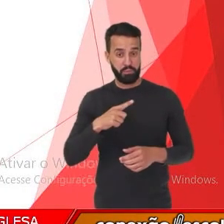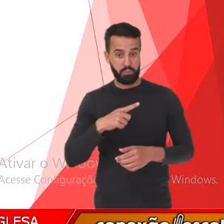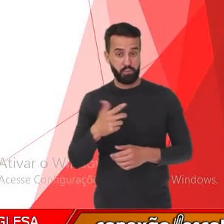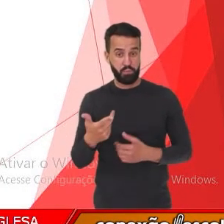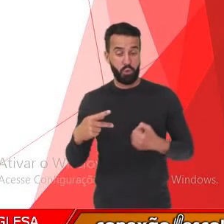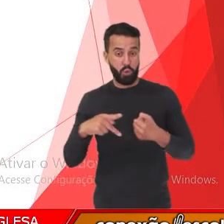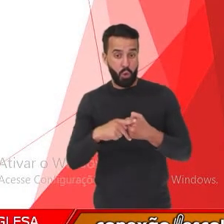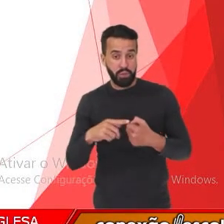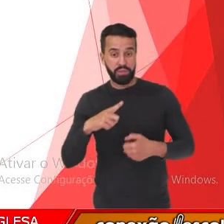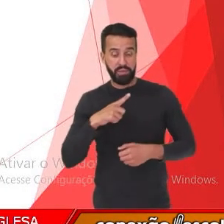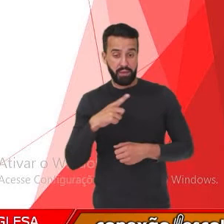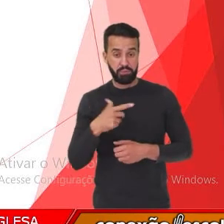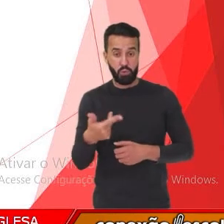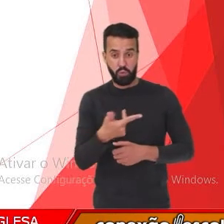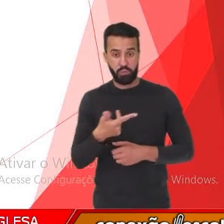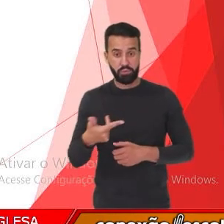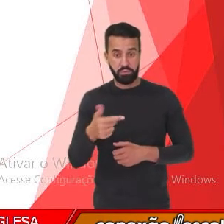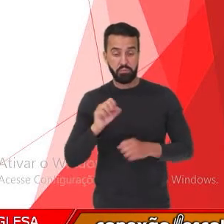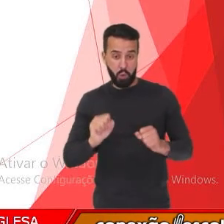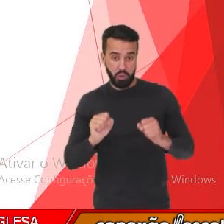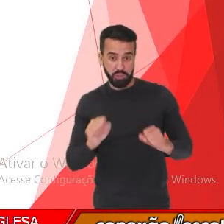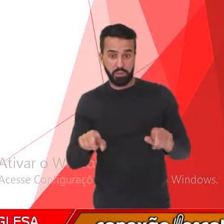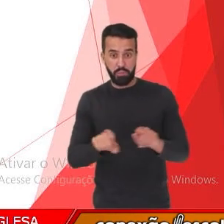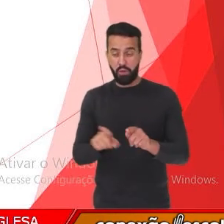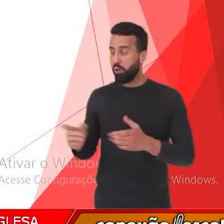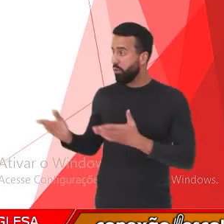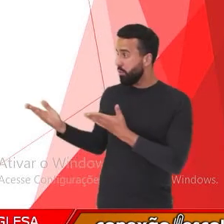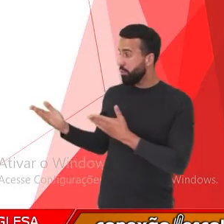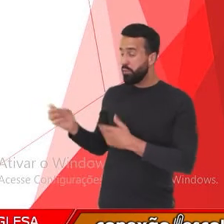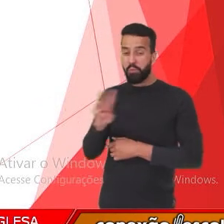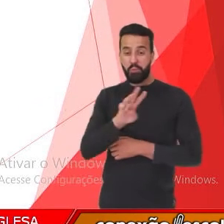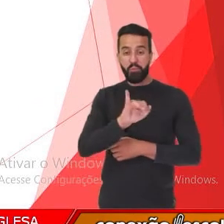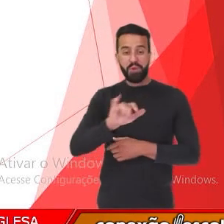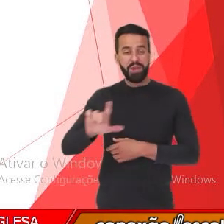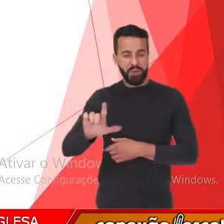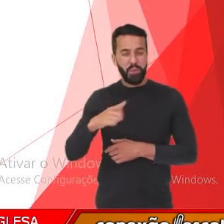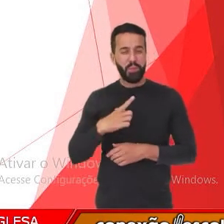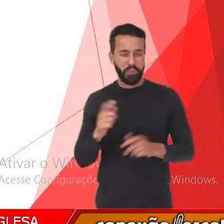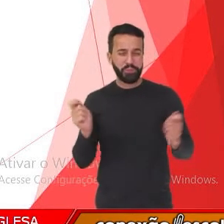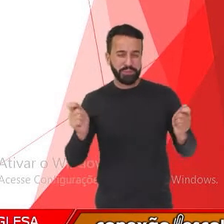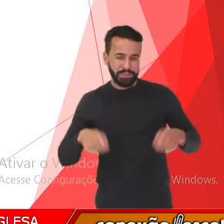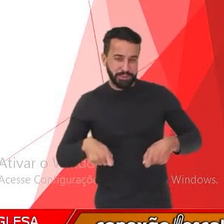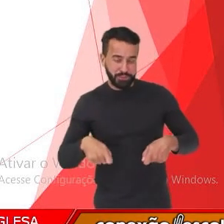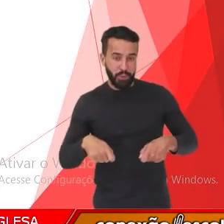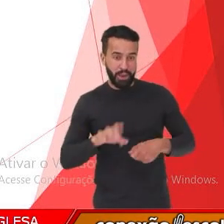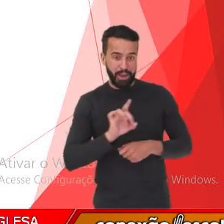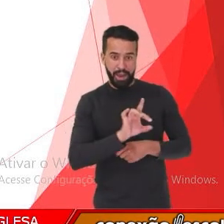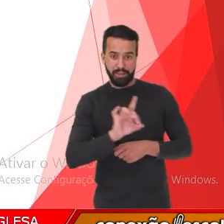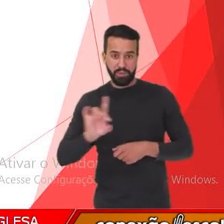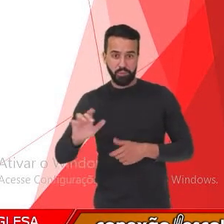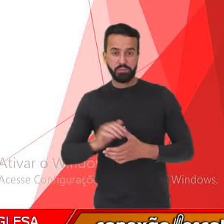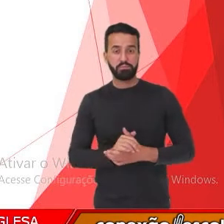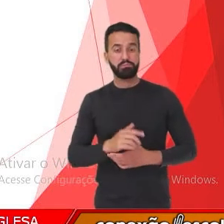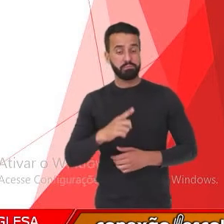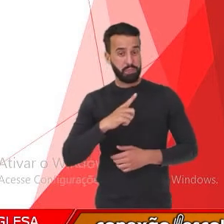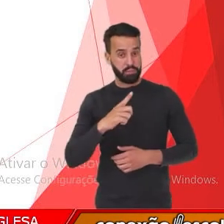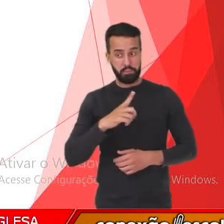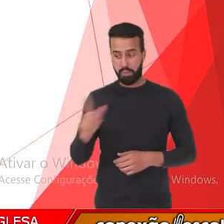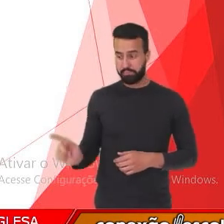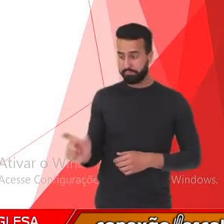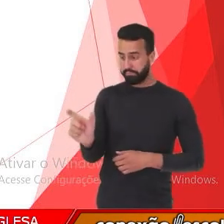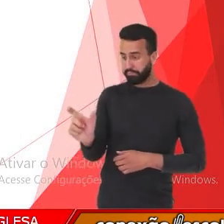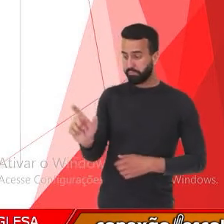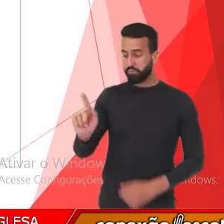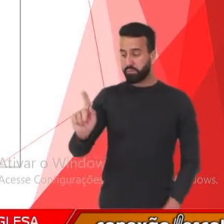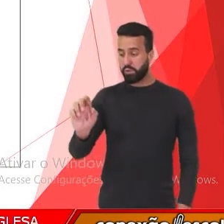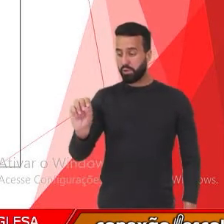também aqui o will, que é usado para cada um desses pronomes, certo? E nós temos também o going to, que a ideia é um